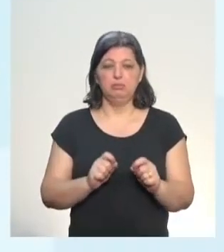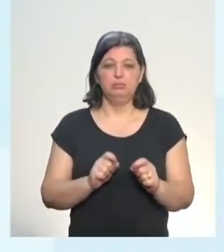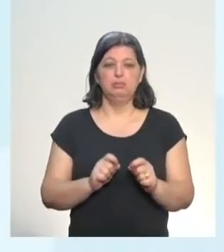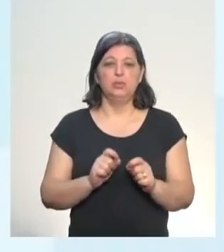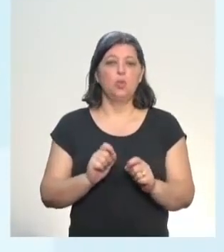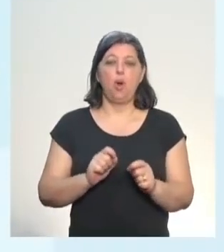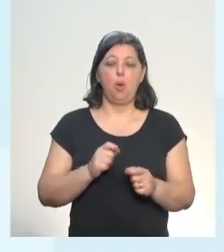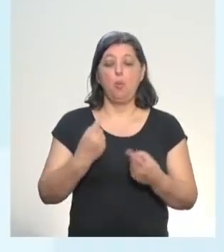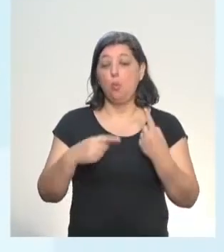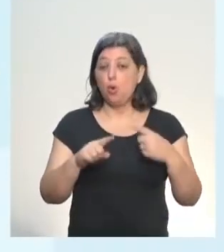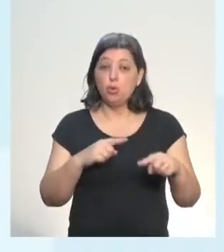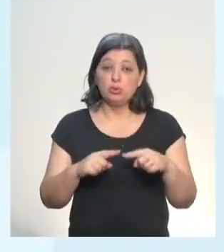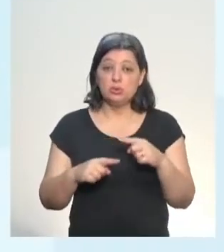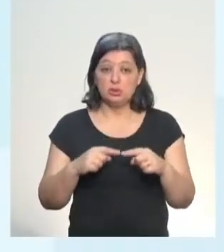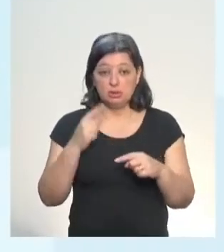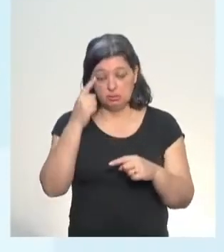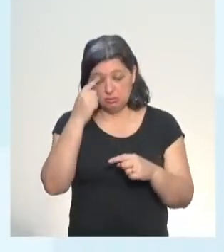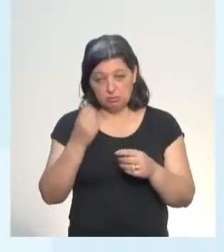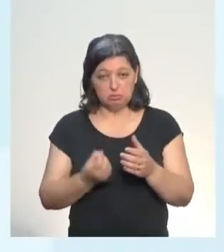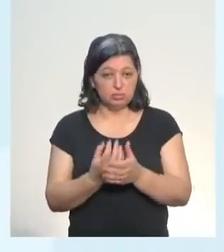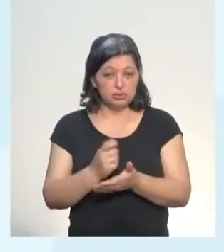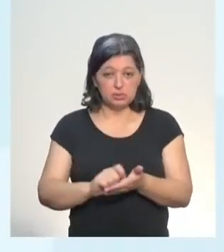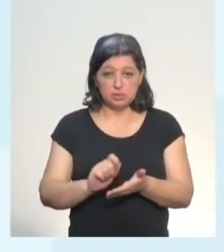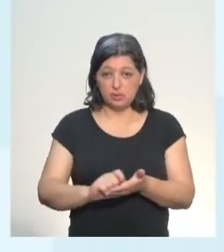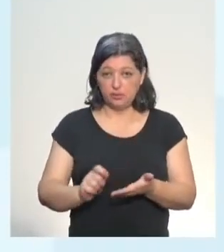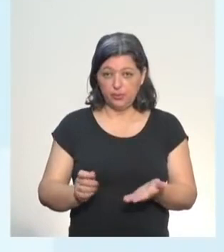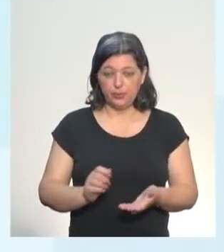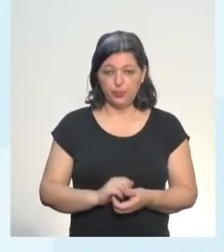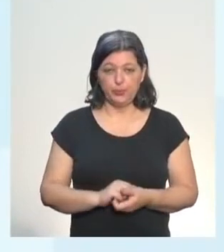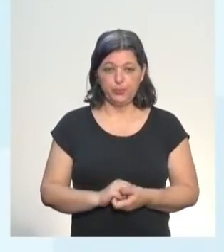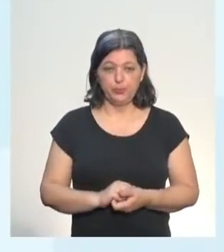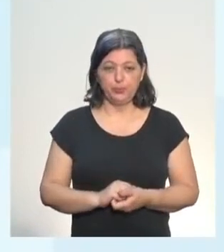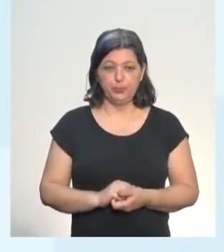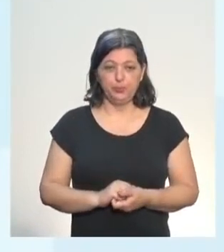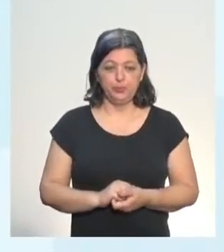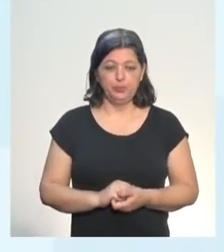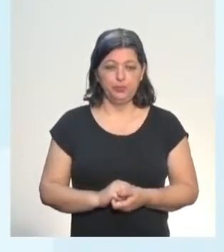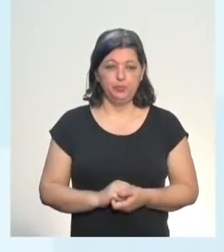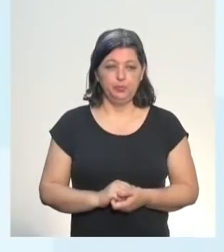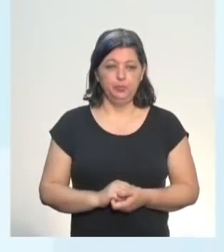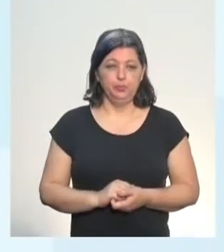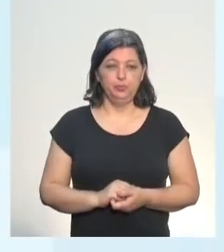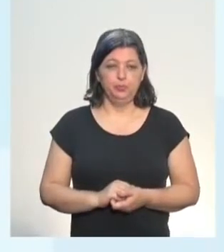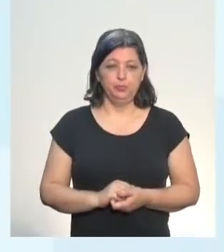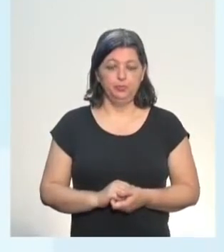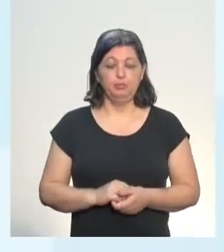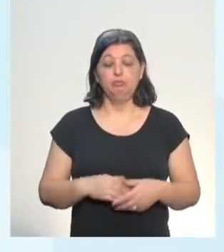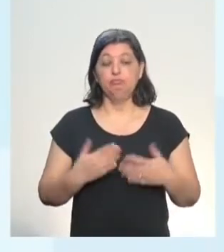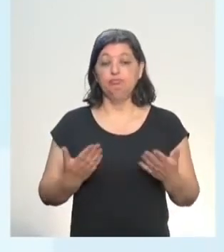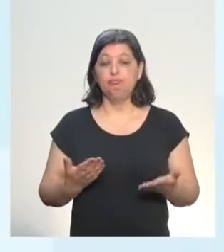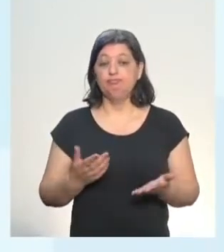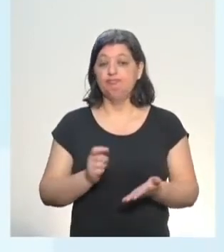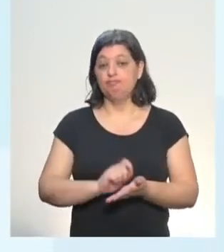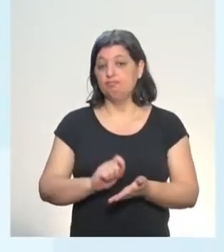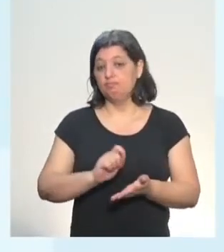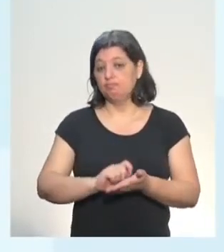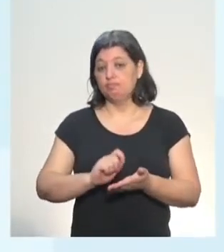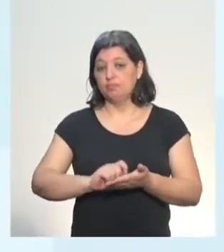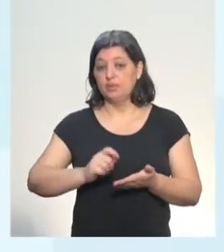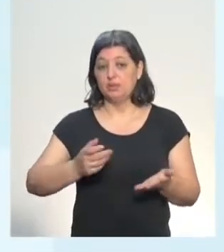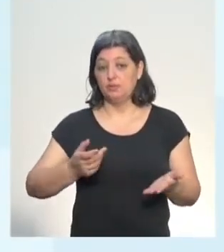compôs? What song did he compose? E aí, bom, o que ele compôs, né?